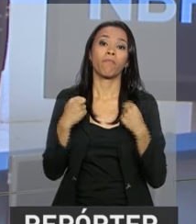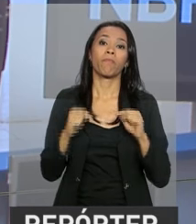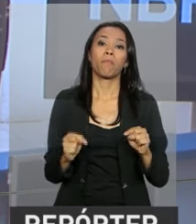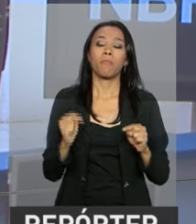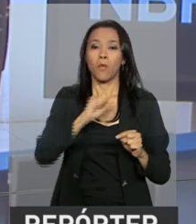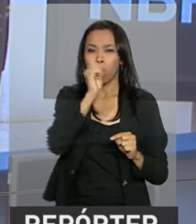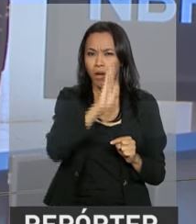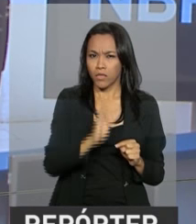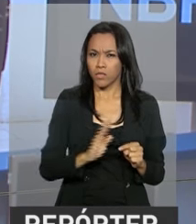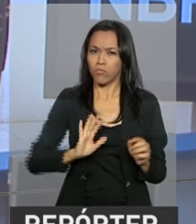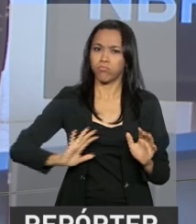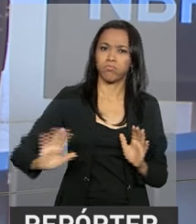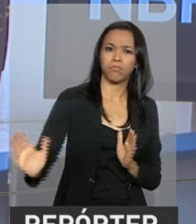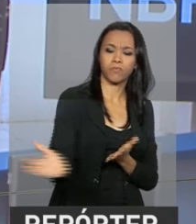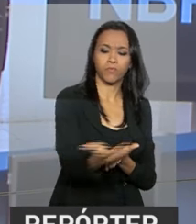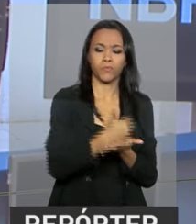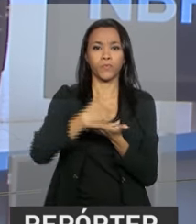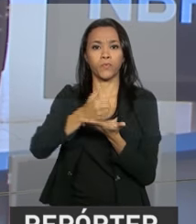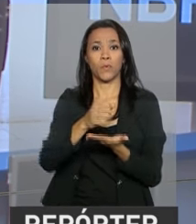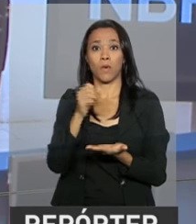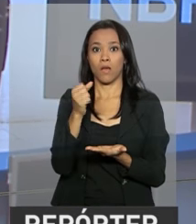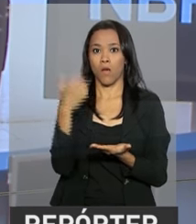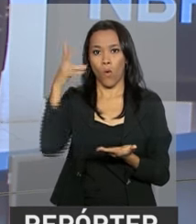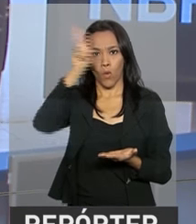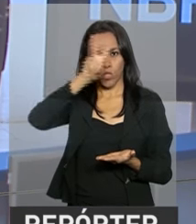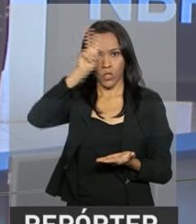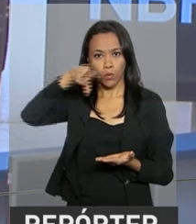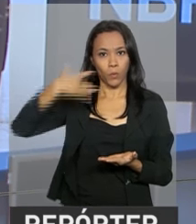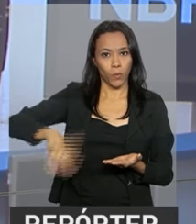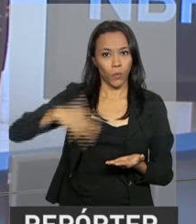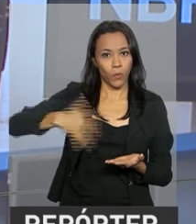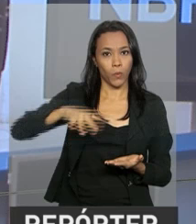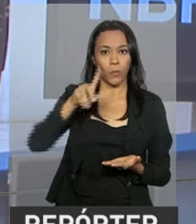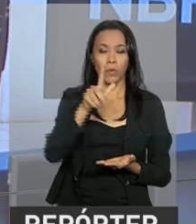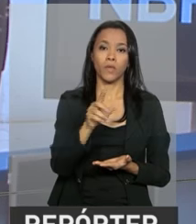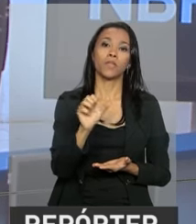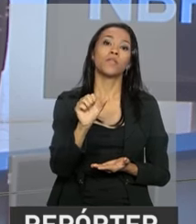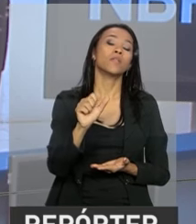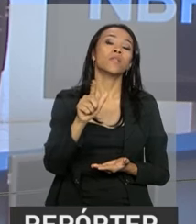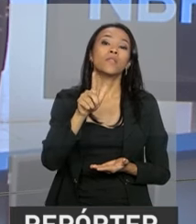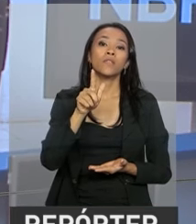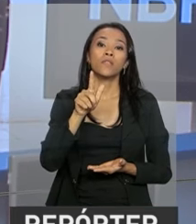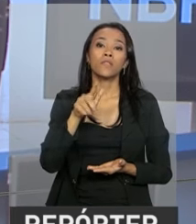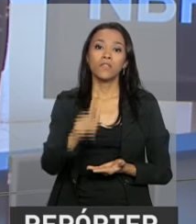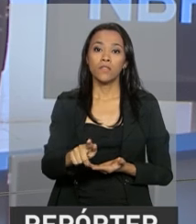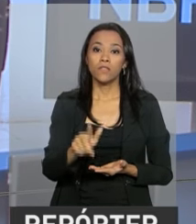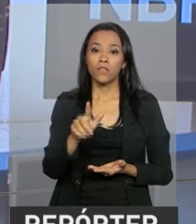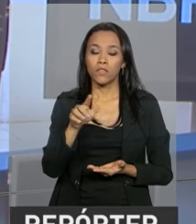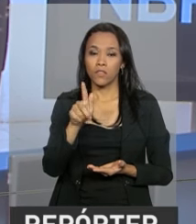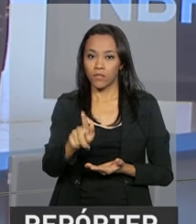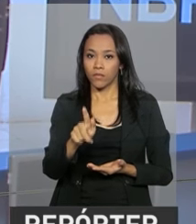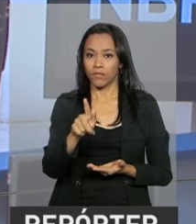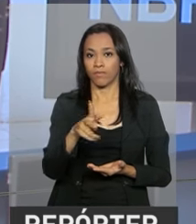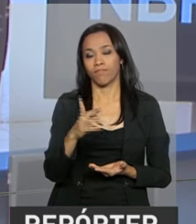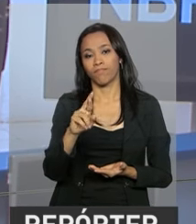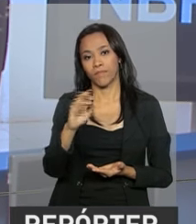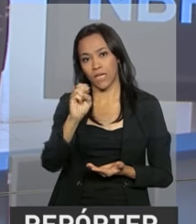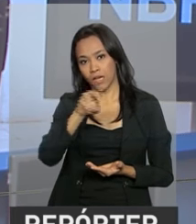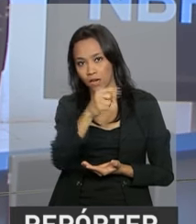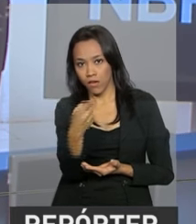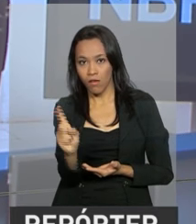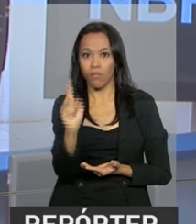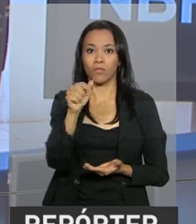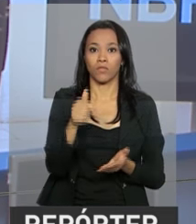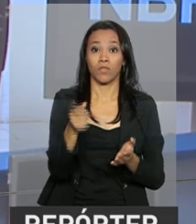deve colher uma safra Histórica de grãos a estimativa de desculpe a estimativa foi divulgada há pouco pela Conab a